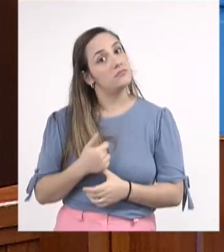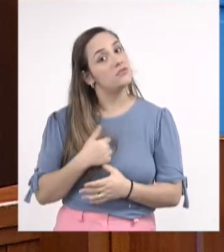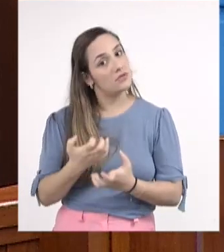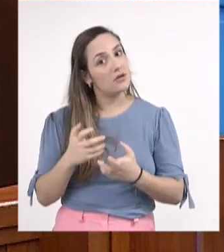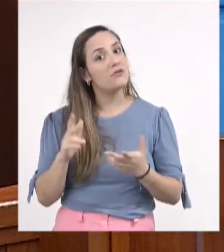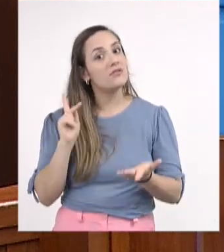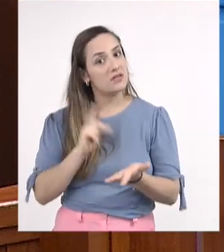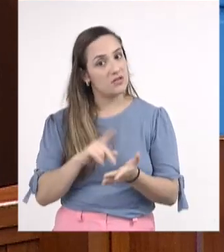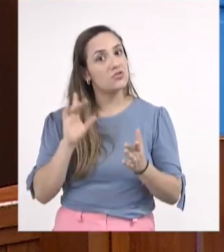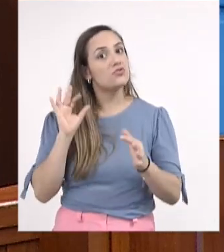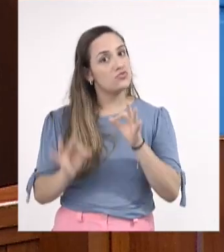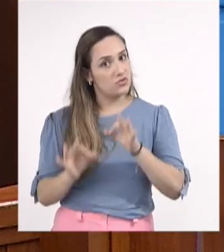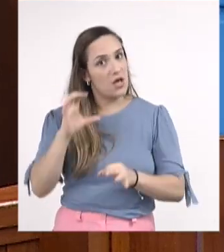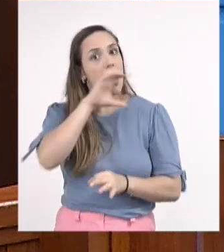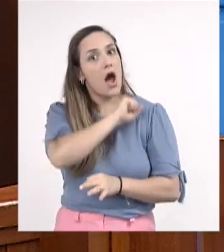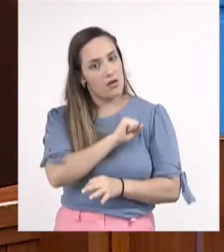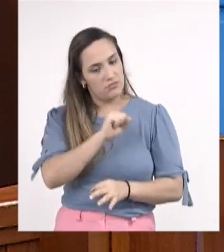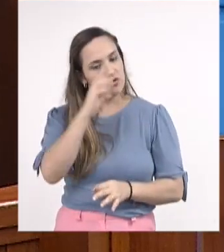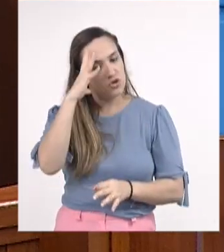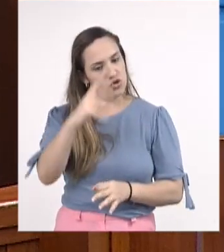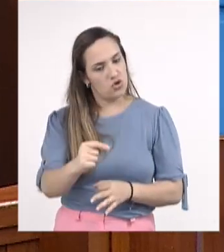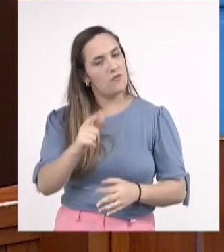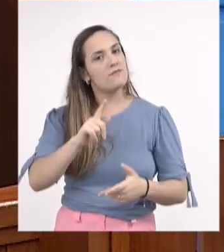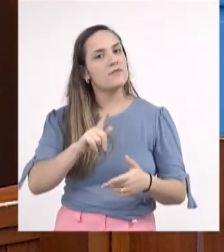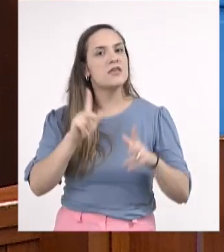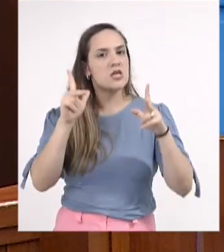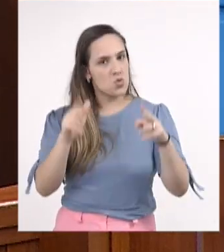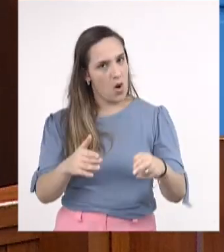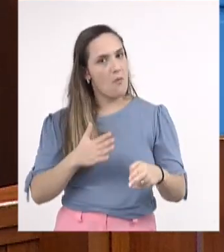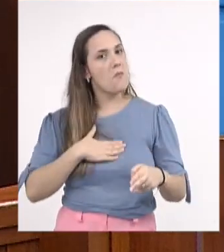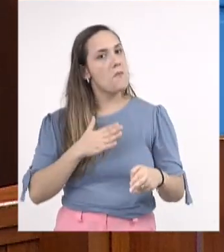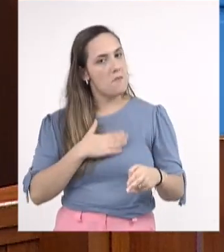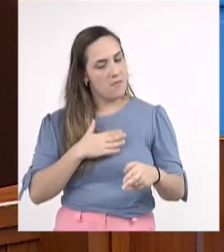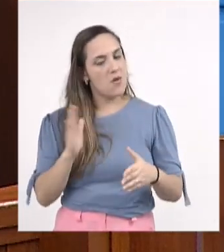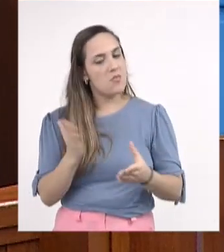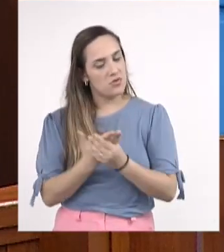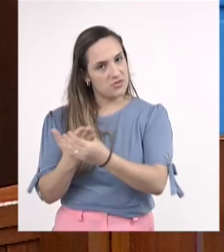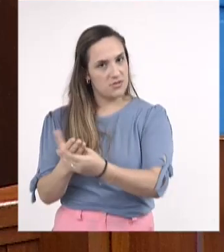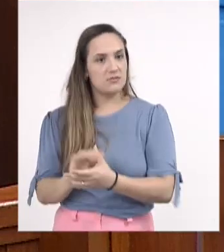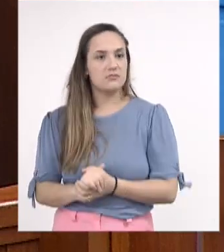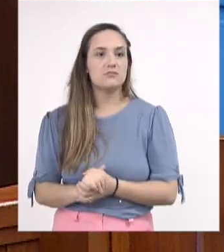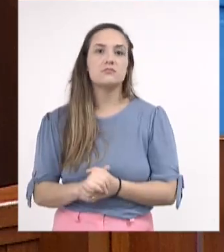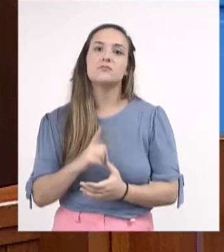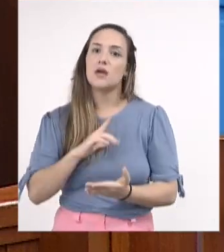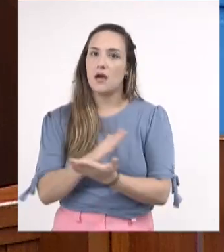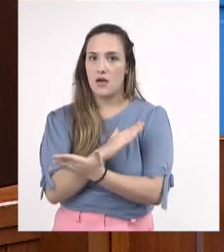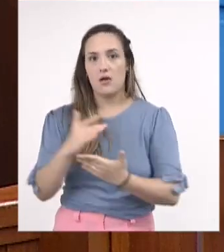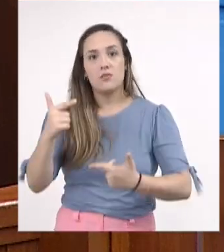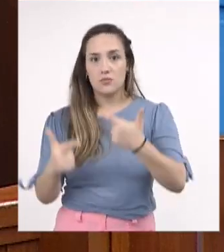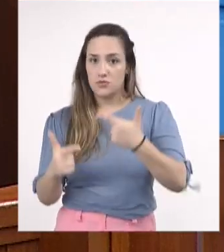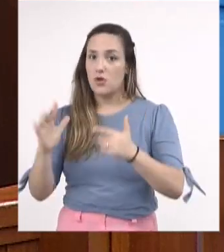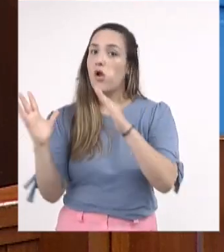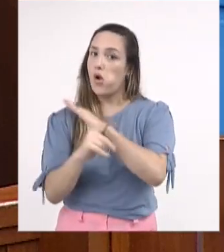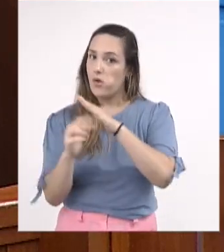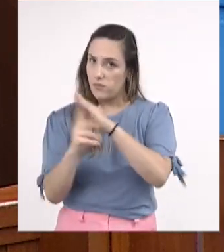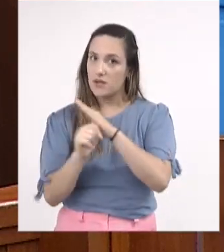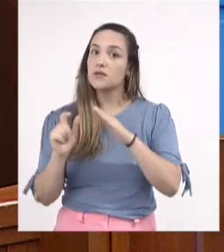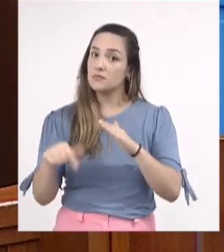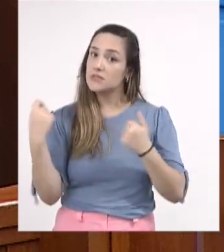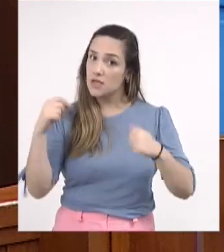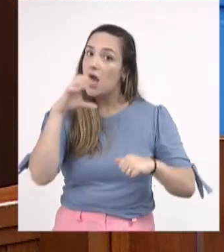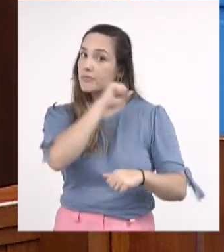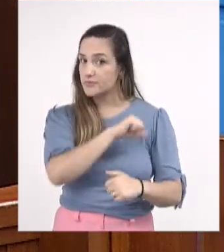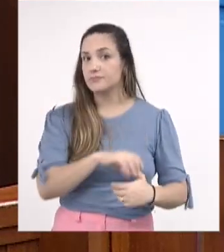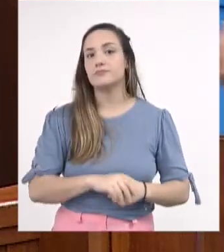que a justiça Continue assim e julgue com a mesma velocidade os políticos corruptos do Mato Grosso do Sul